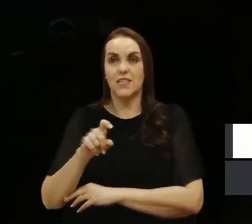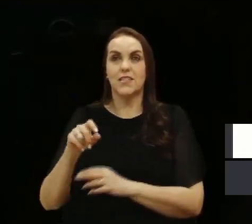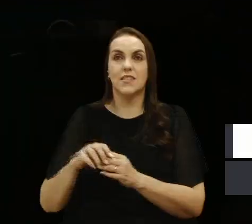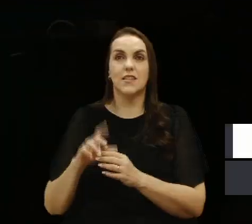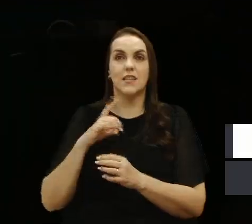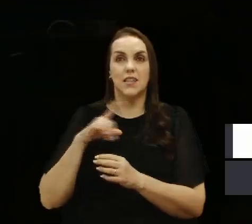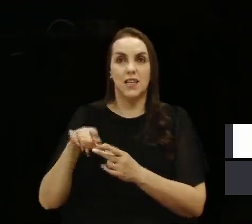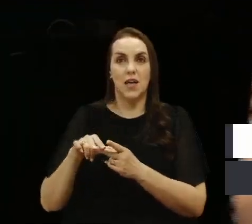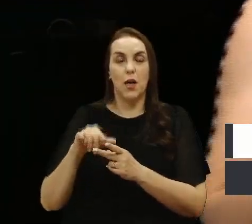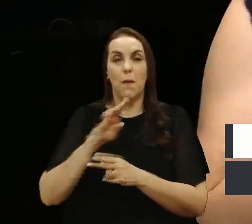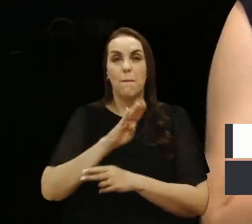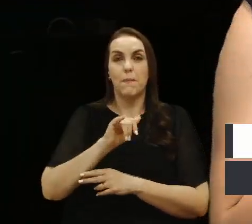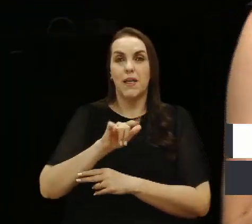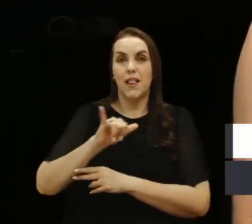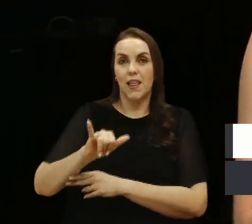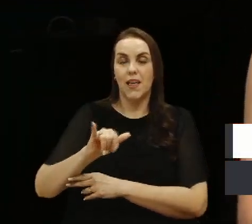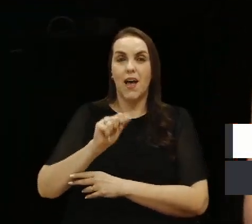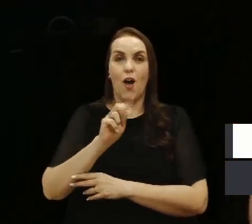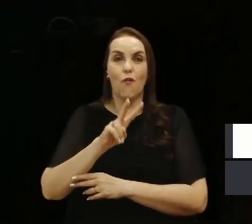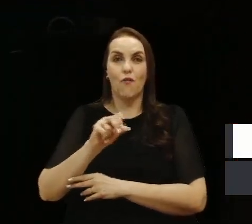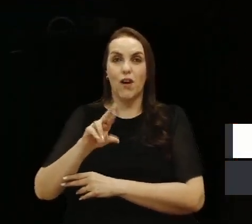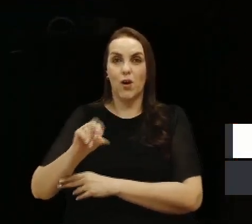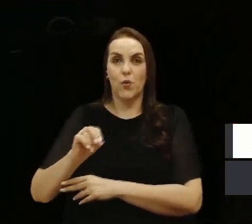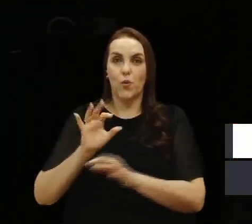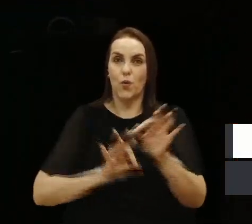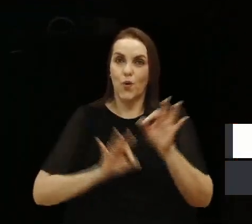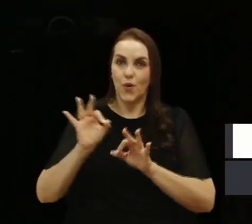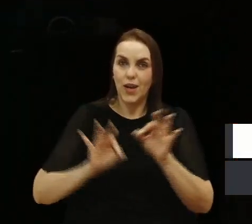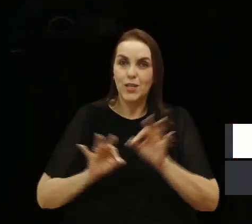e Álvaro, que organizaram esse importante